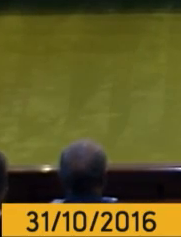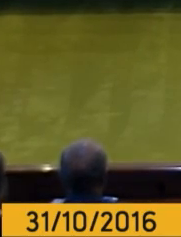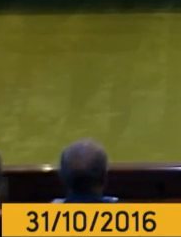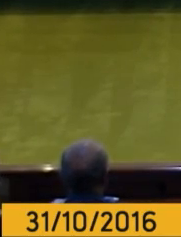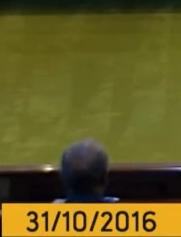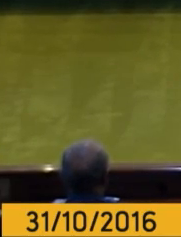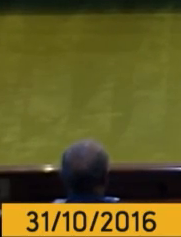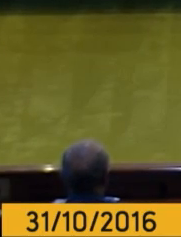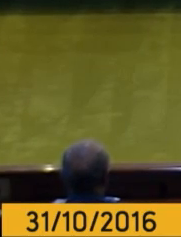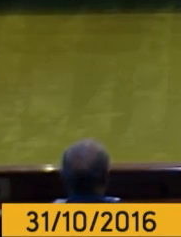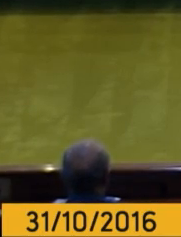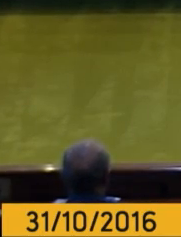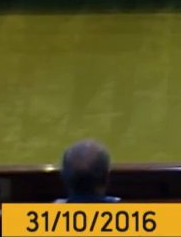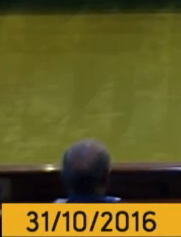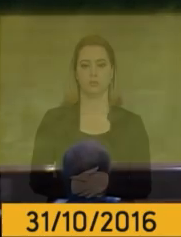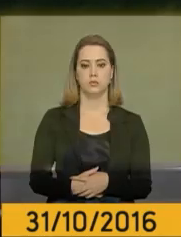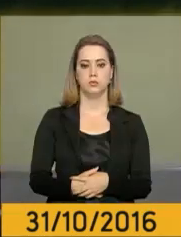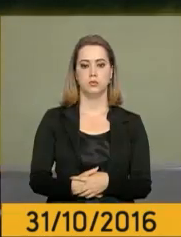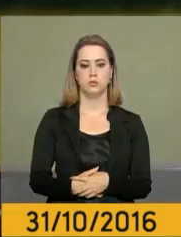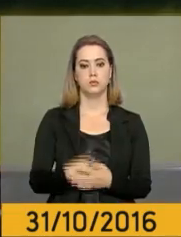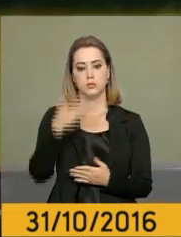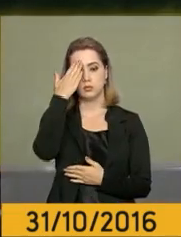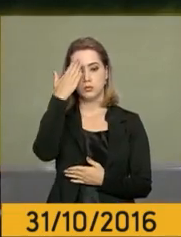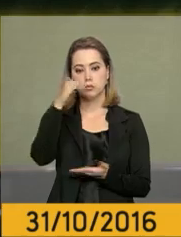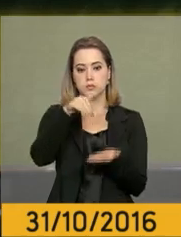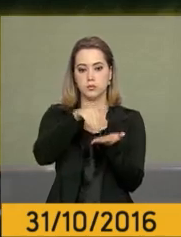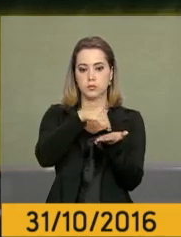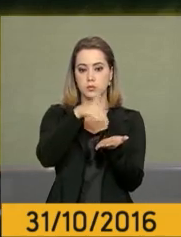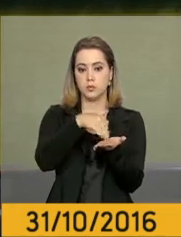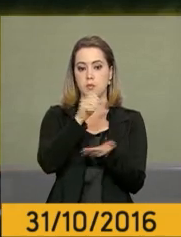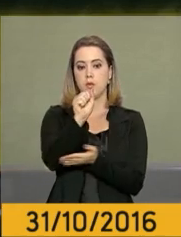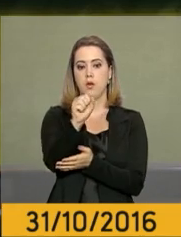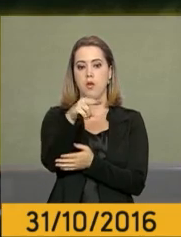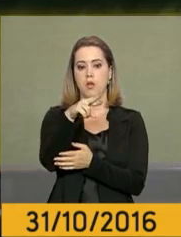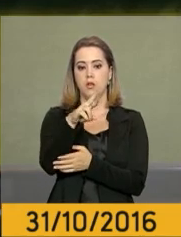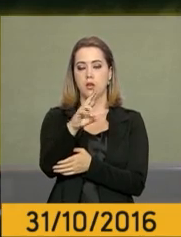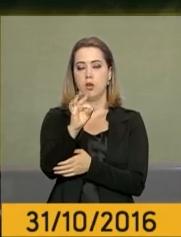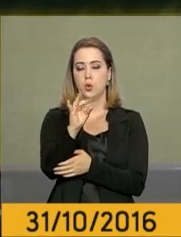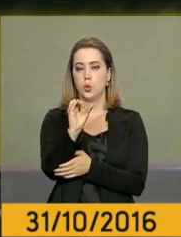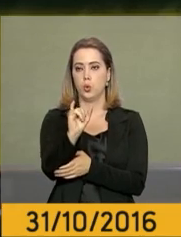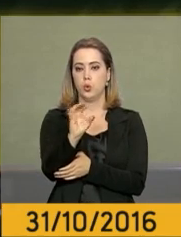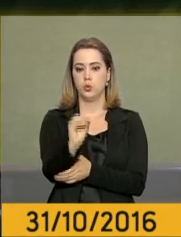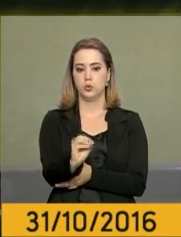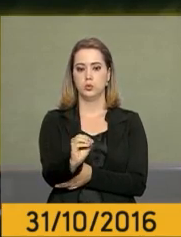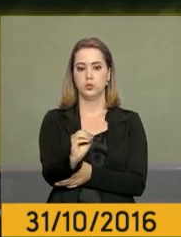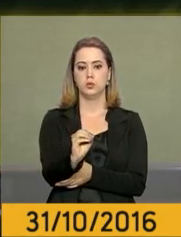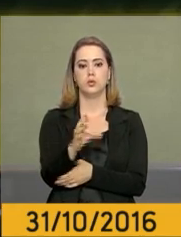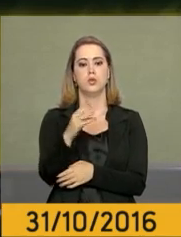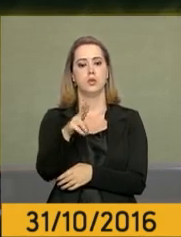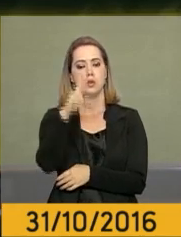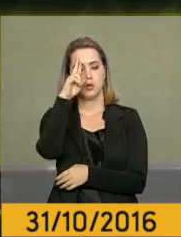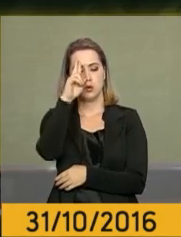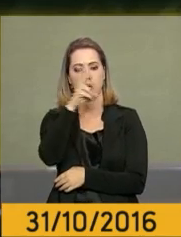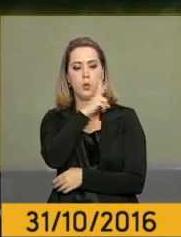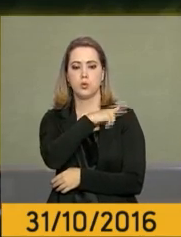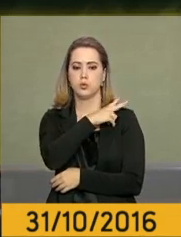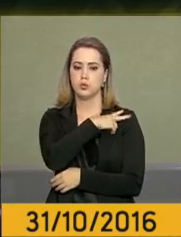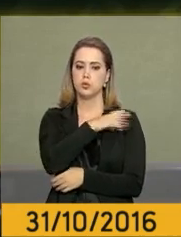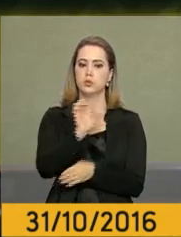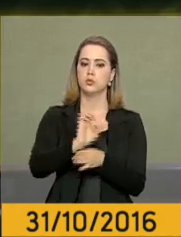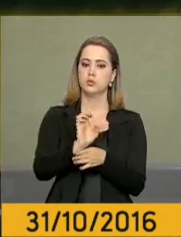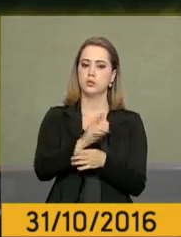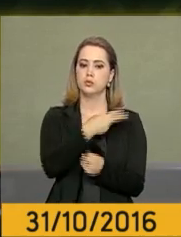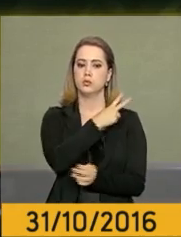obrigado muito obrigado senhor secretário anteres senhores estado chefes de governo